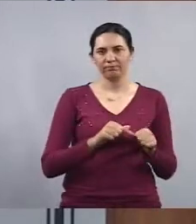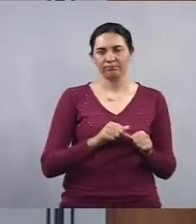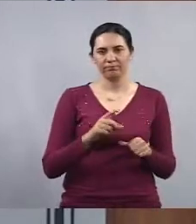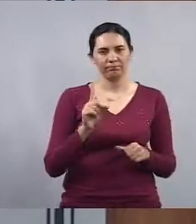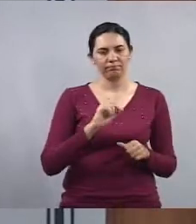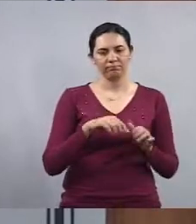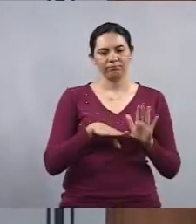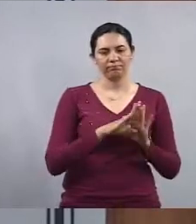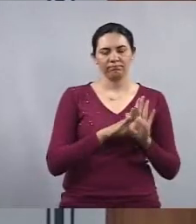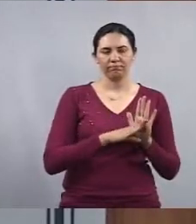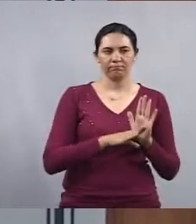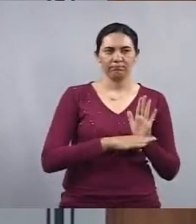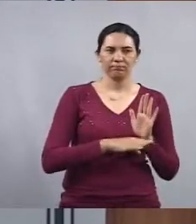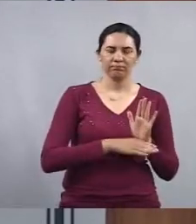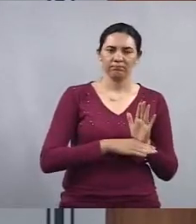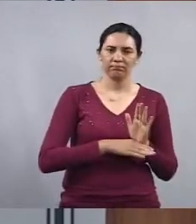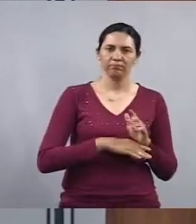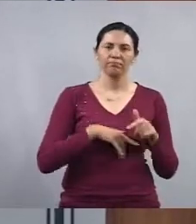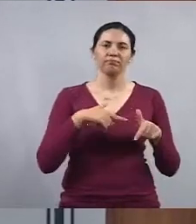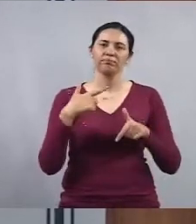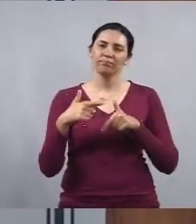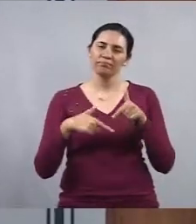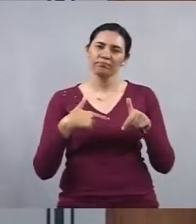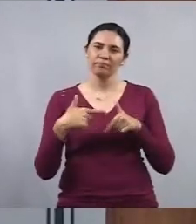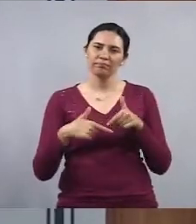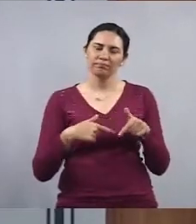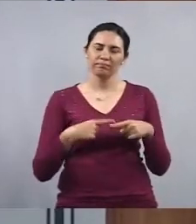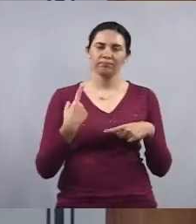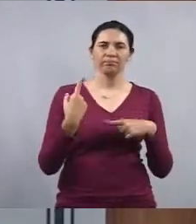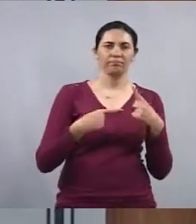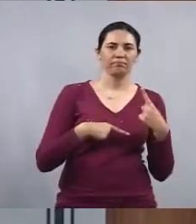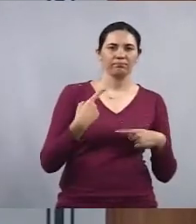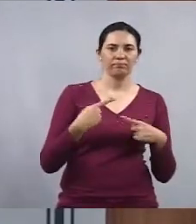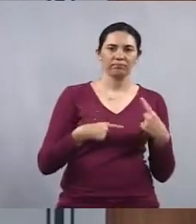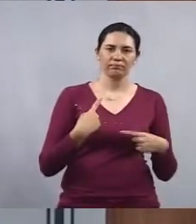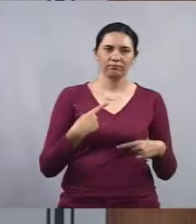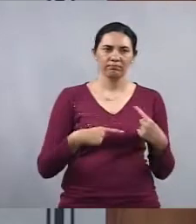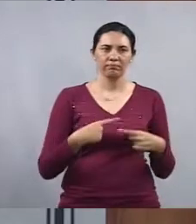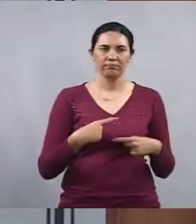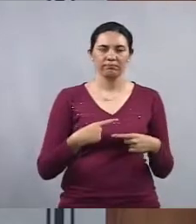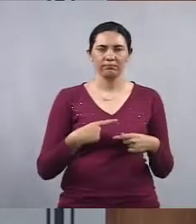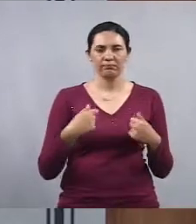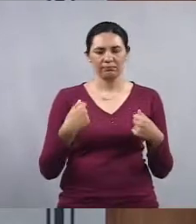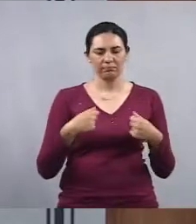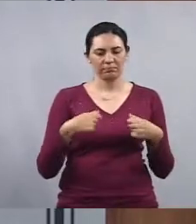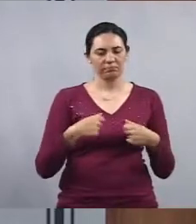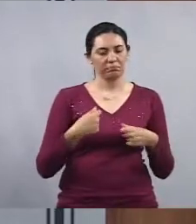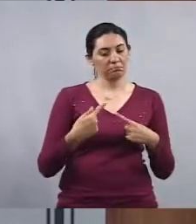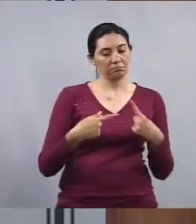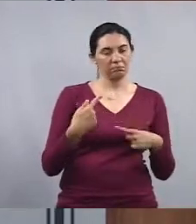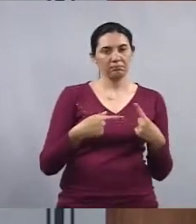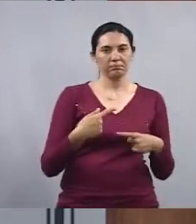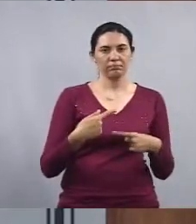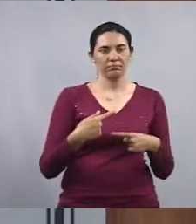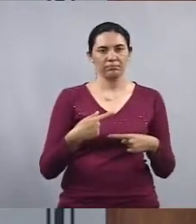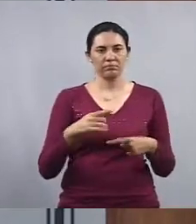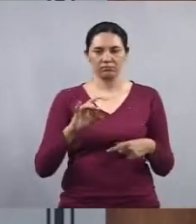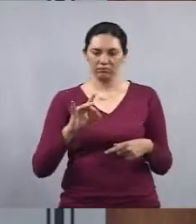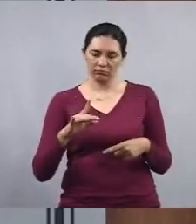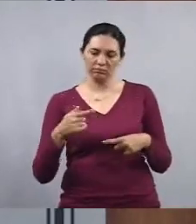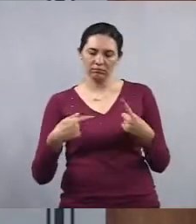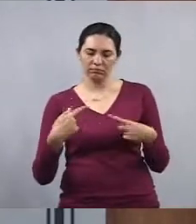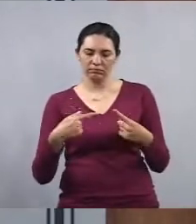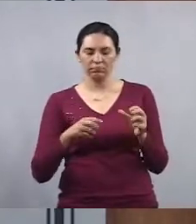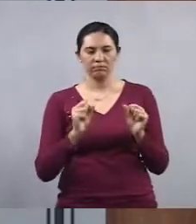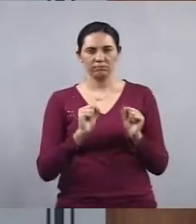tributária e trabalhista política a política é necessária discutir poderia tá discutindo somente a